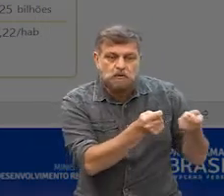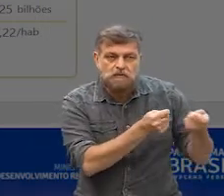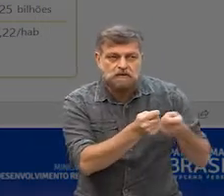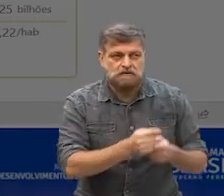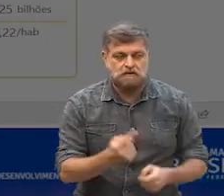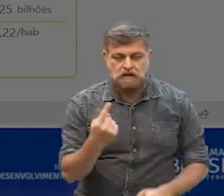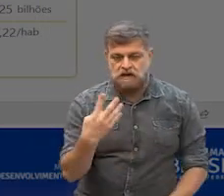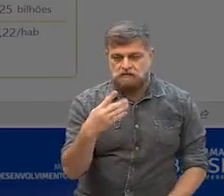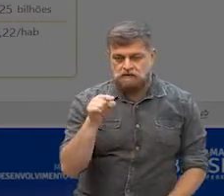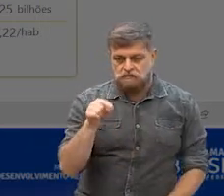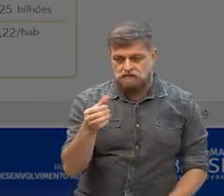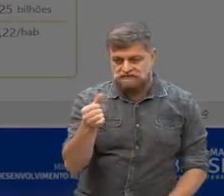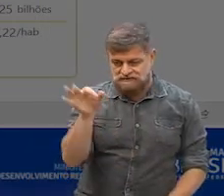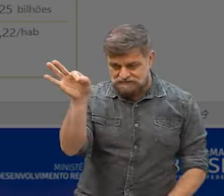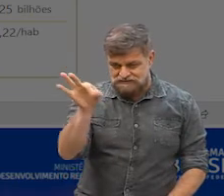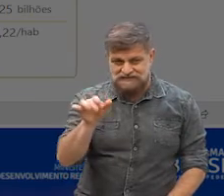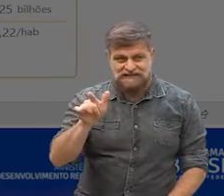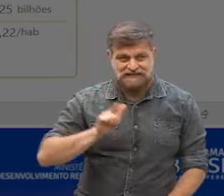14,6% nos